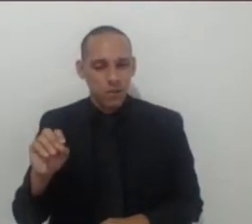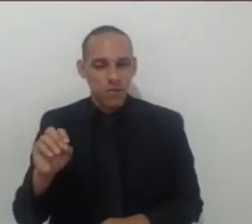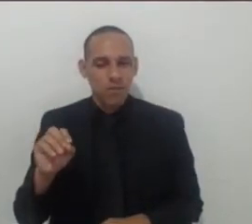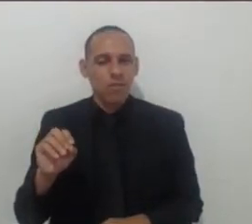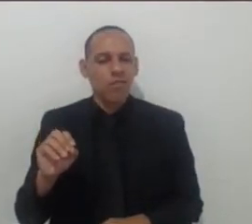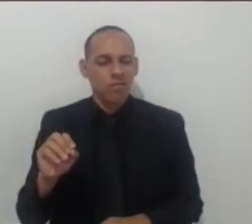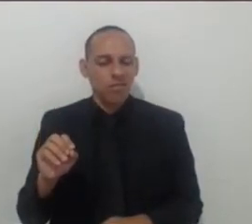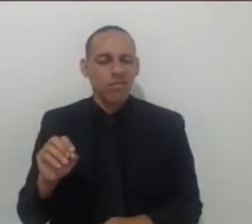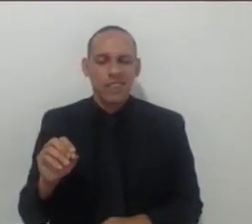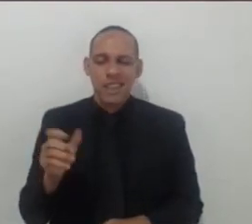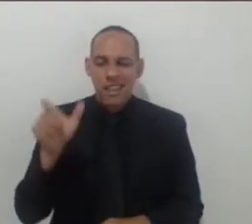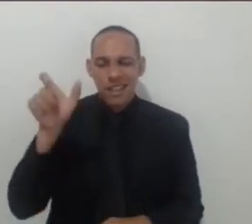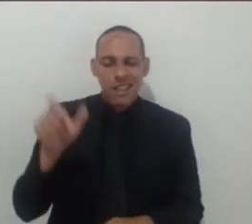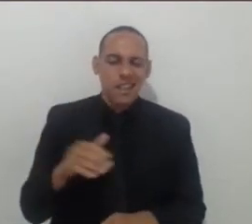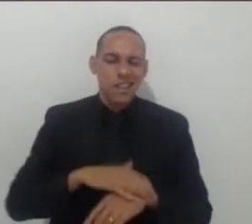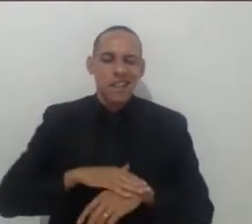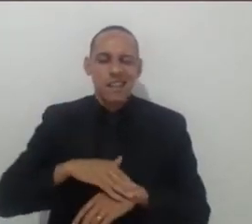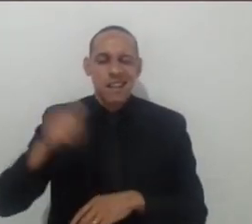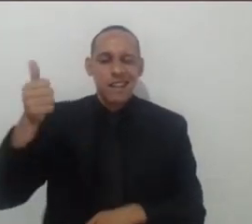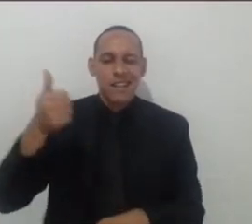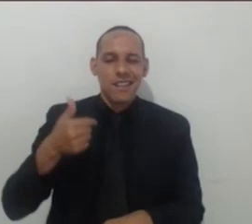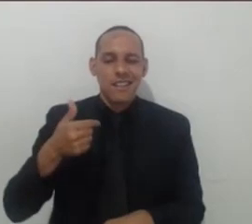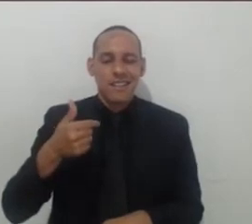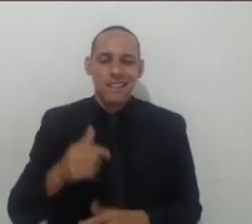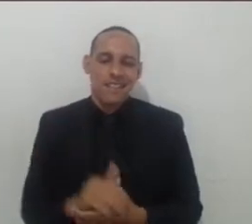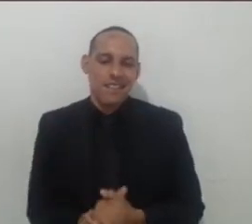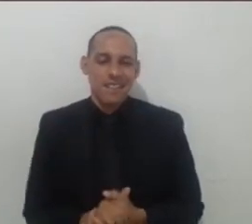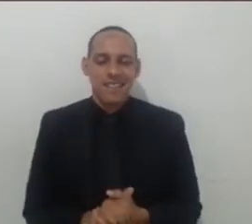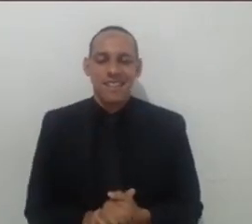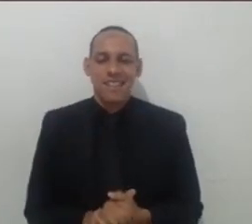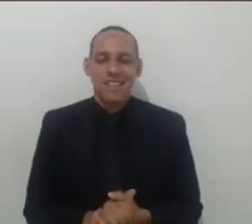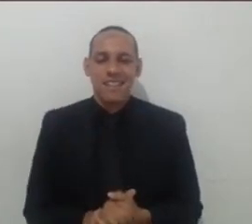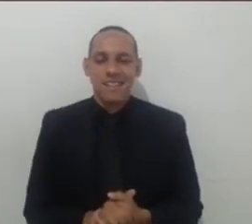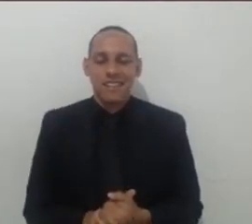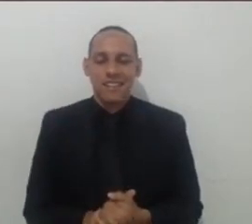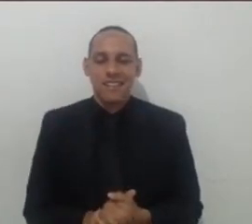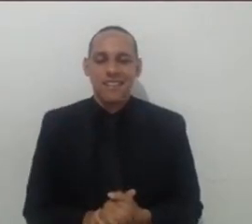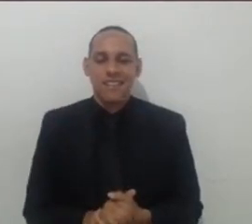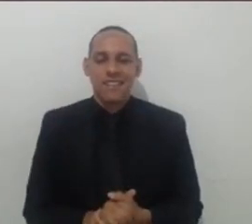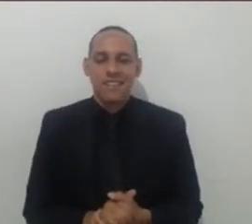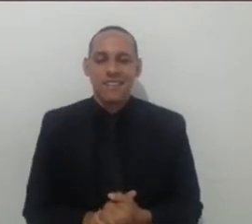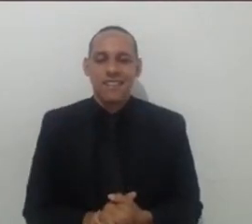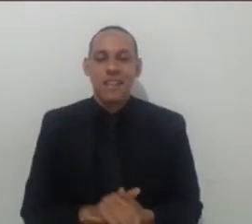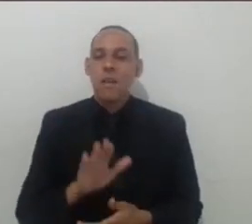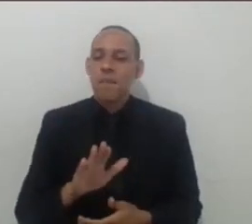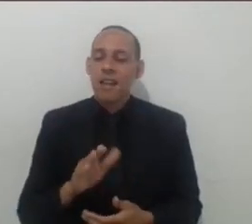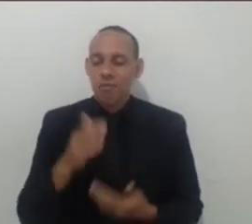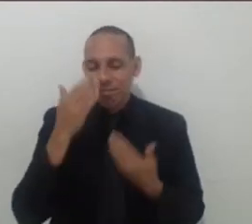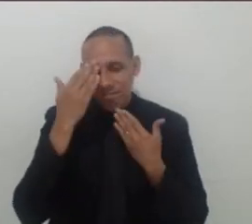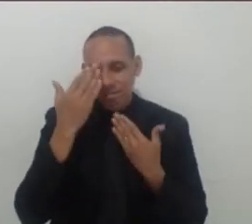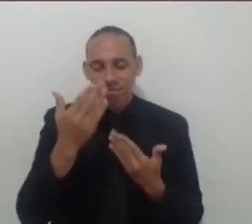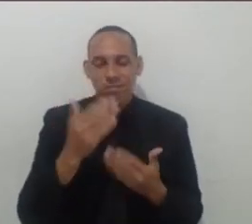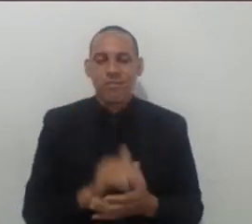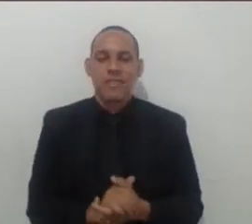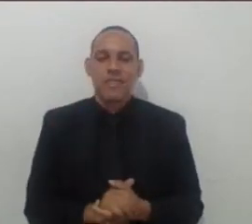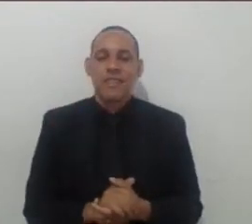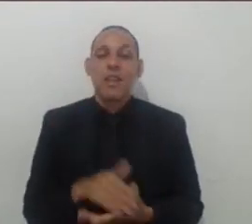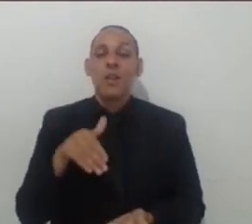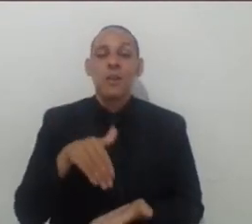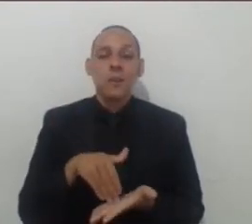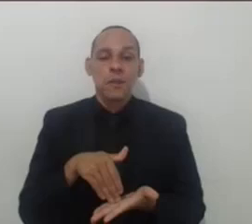ao embaixador Vivaldo do que a mim mesmo, mas fica meu agradecimento. E, por fim,